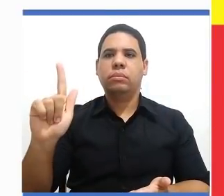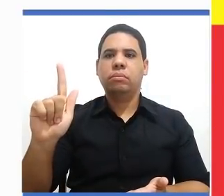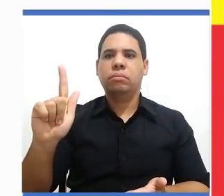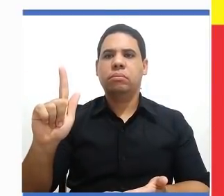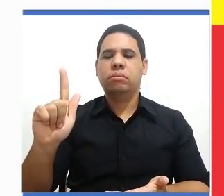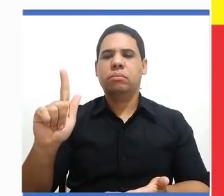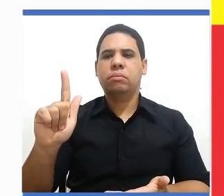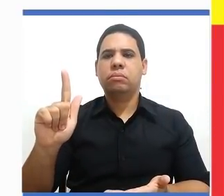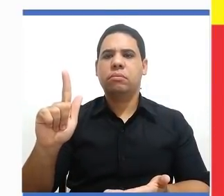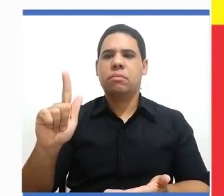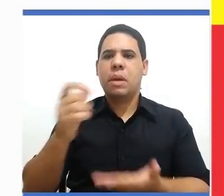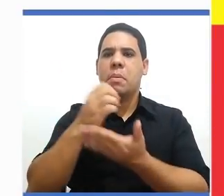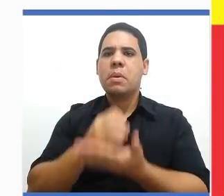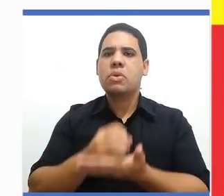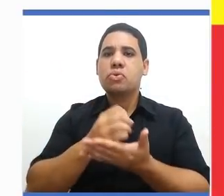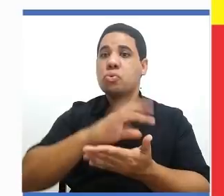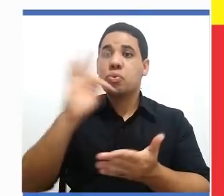tem ao todo?